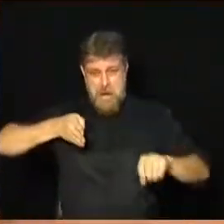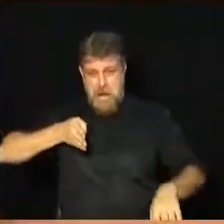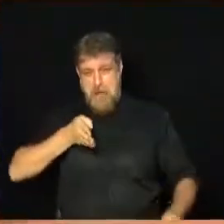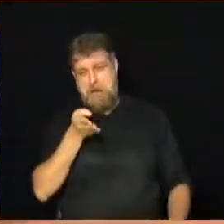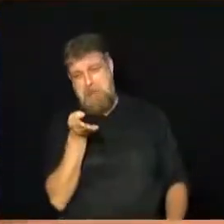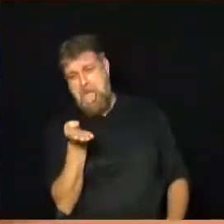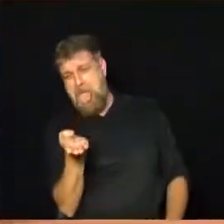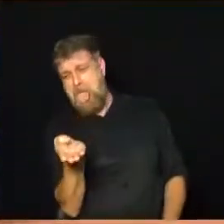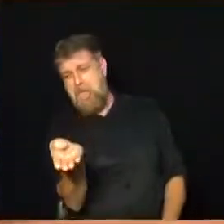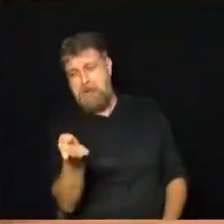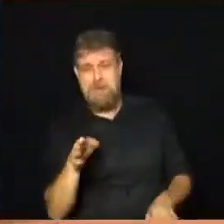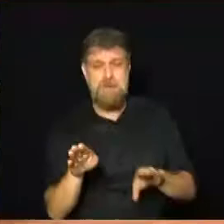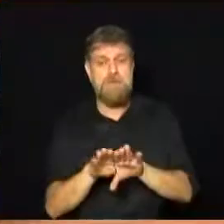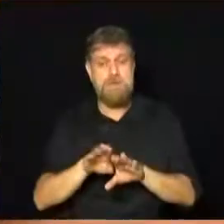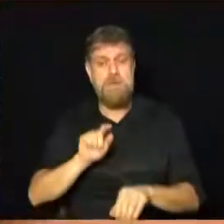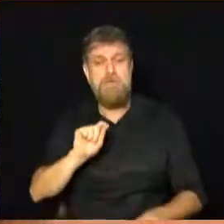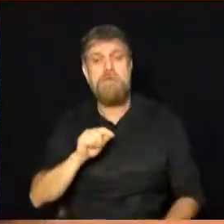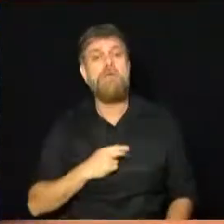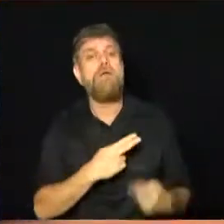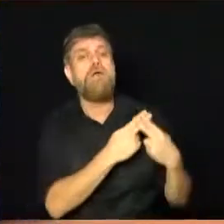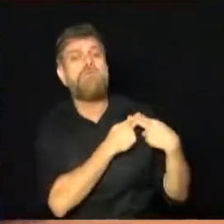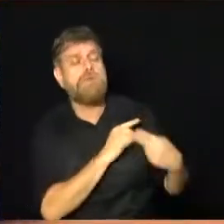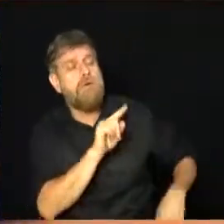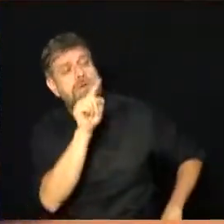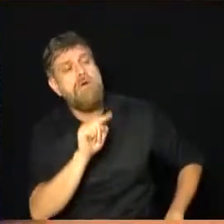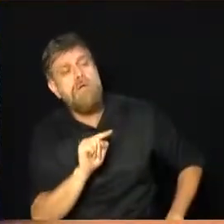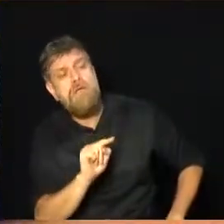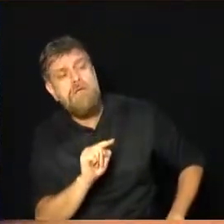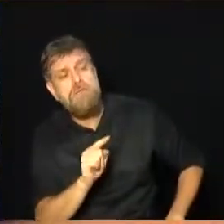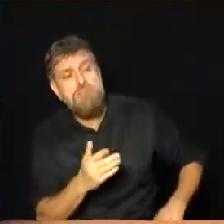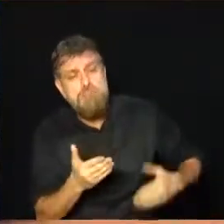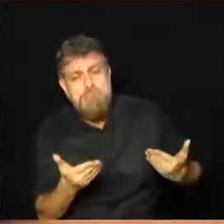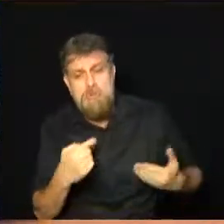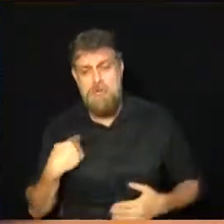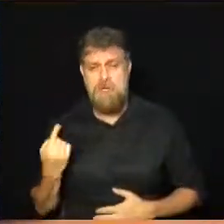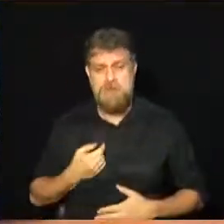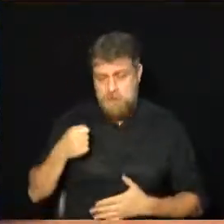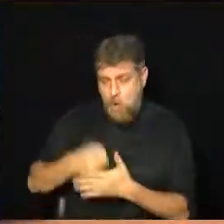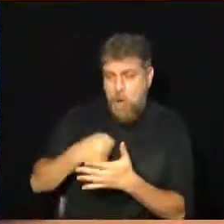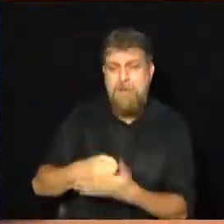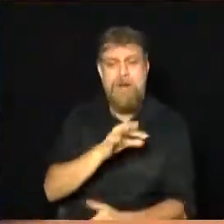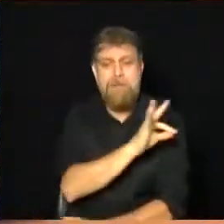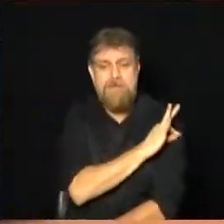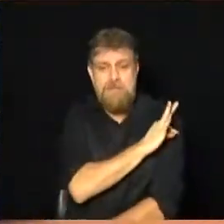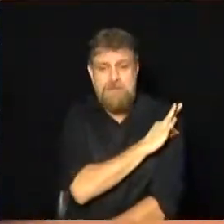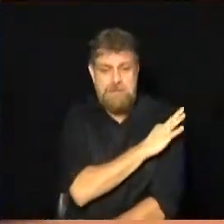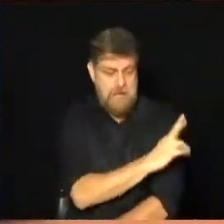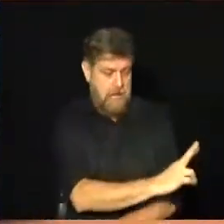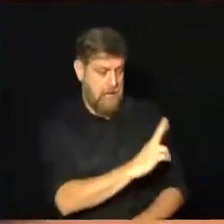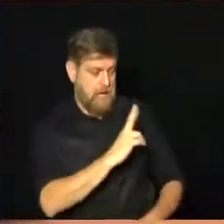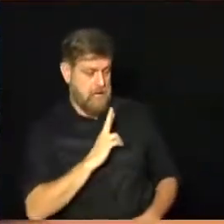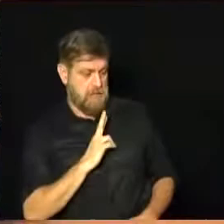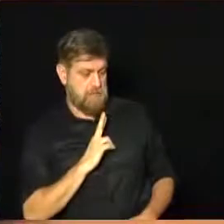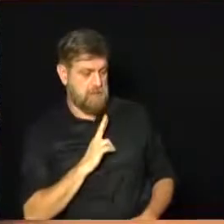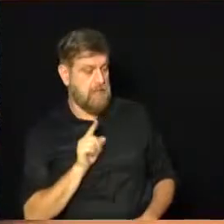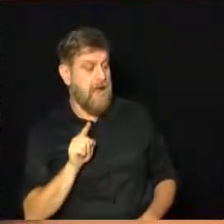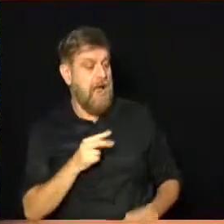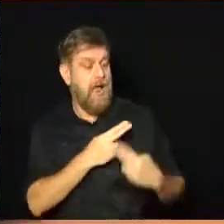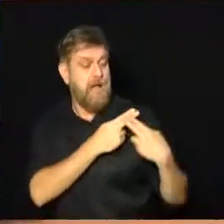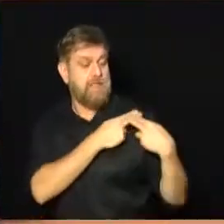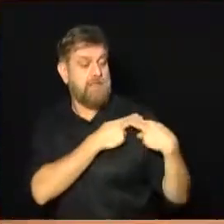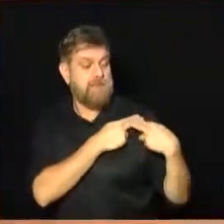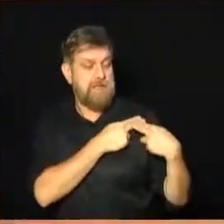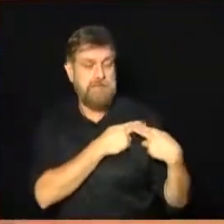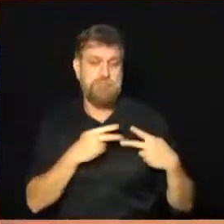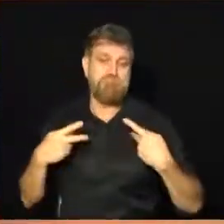motociclistas, né? Então, quem é responsável? A gente cobra a prefeitura fala que são